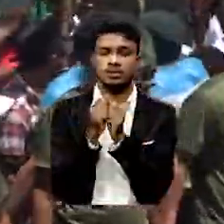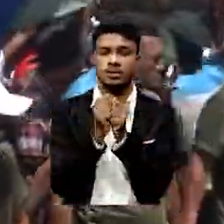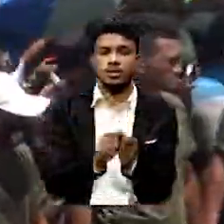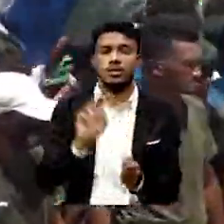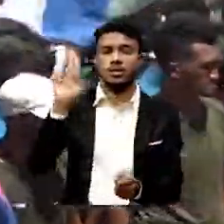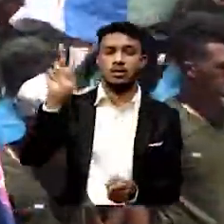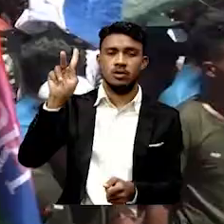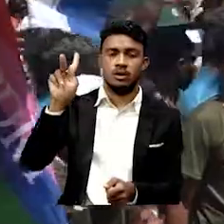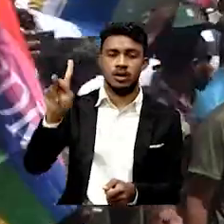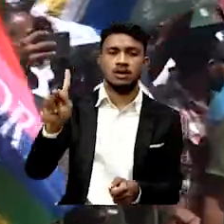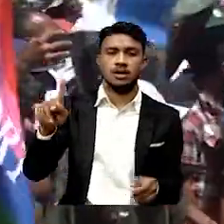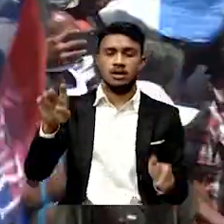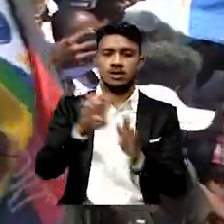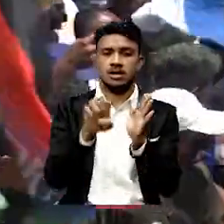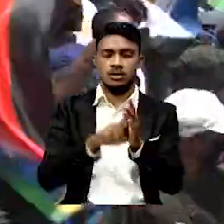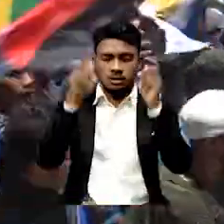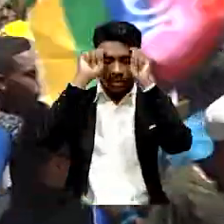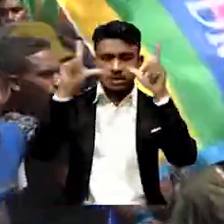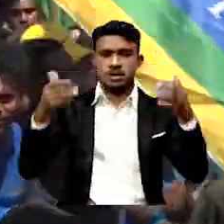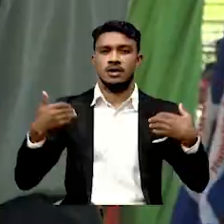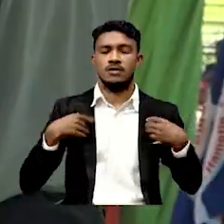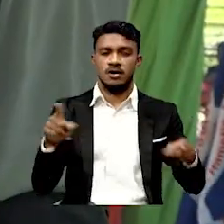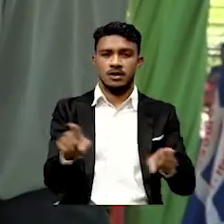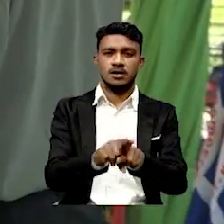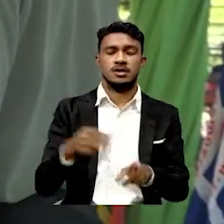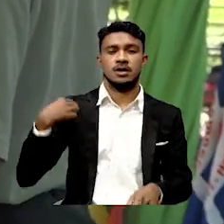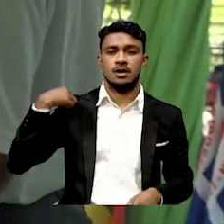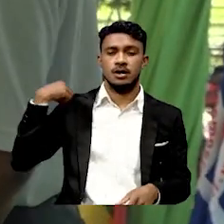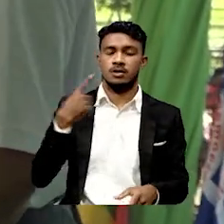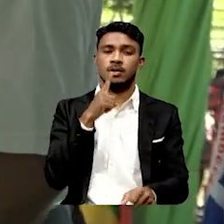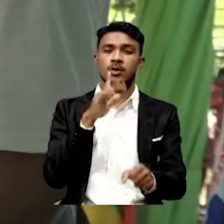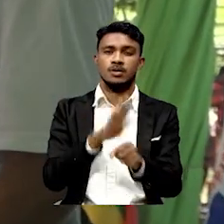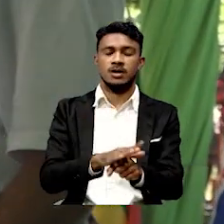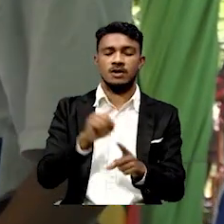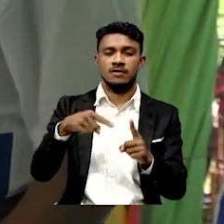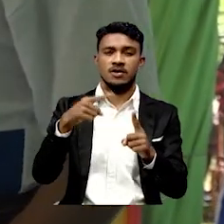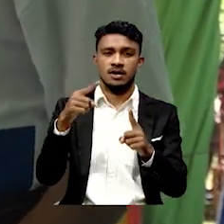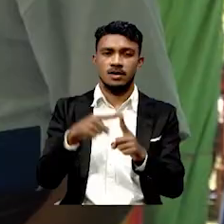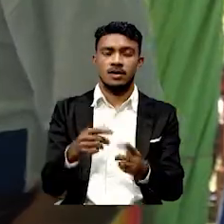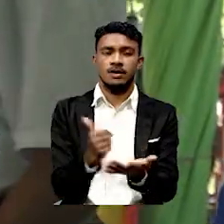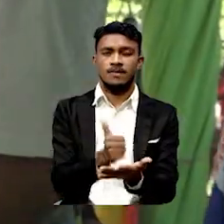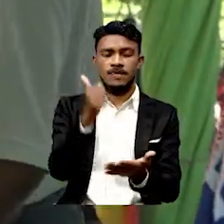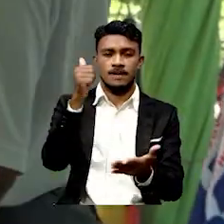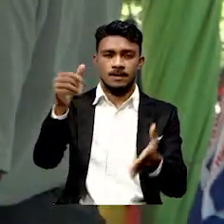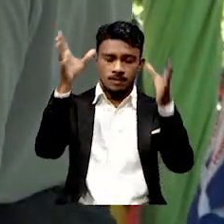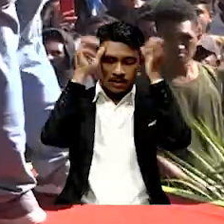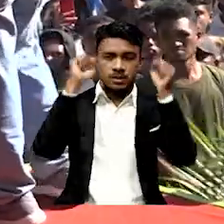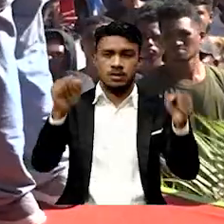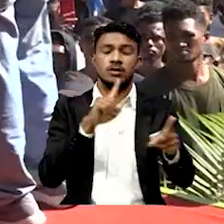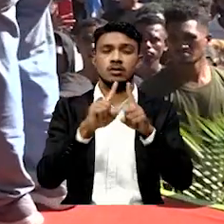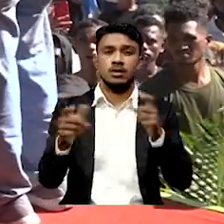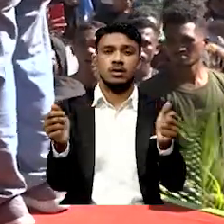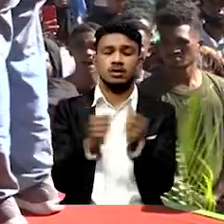ho estado Timor Leste iha. Nune kandidatu ne promete bangire leitu ba presidente republika se koalia